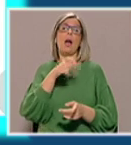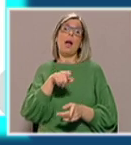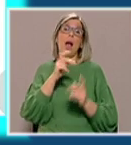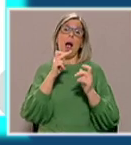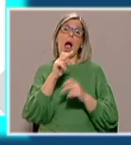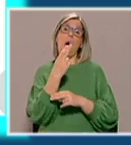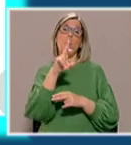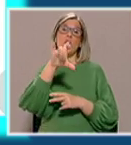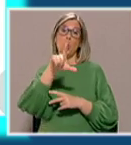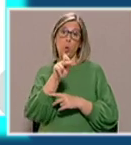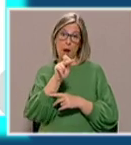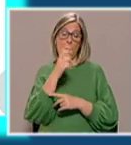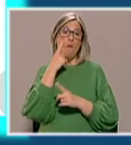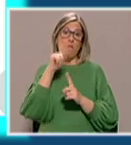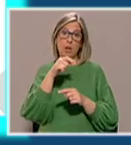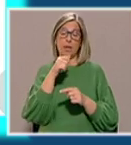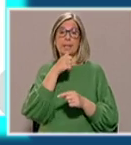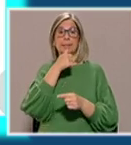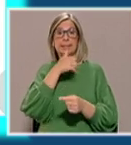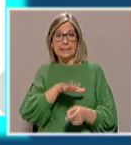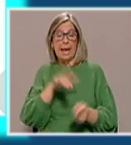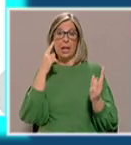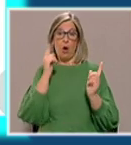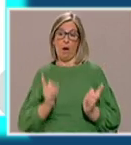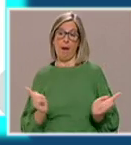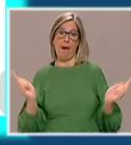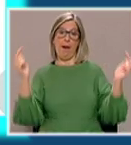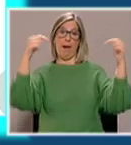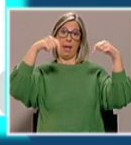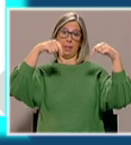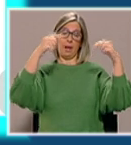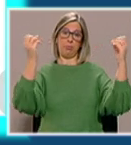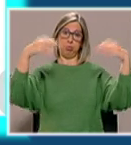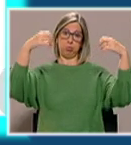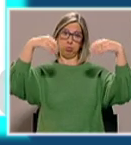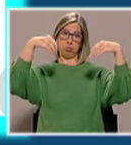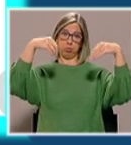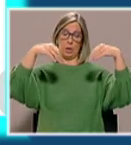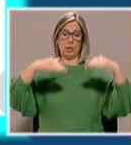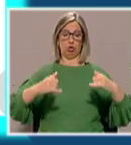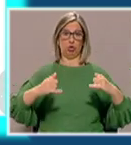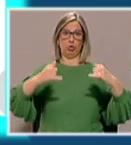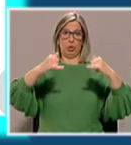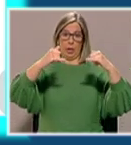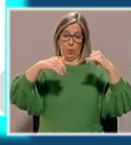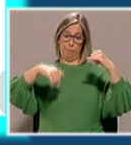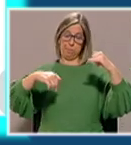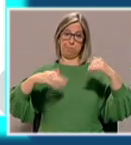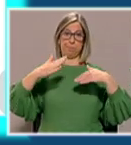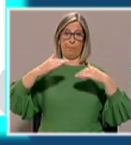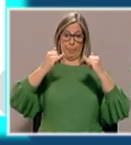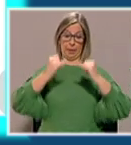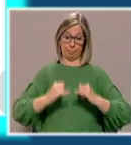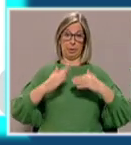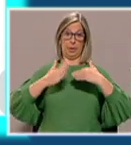para os ventrículos e as válvulas semilunares vão ficar ou permanecer fechadas para impedir então que o sangue